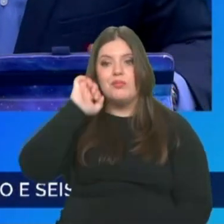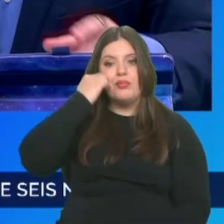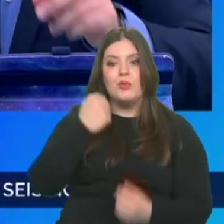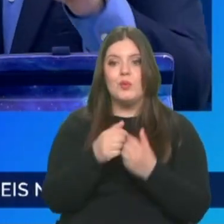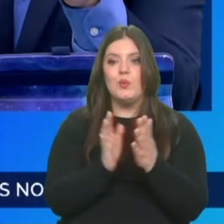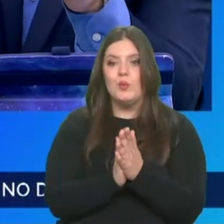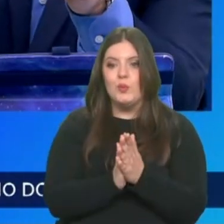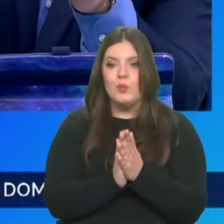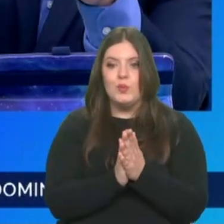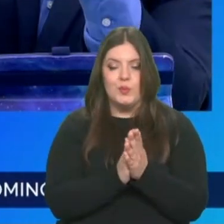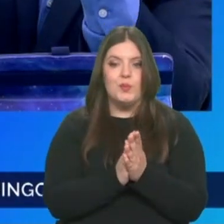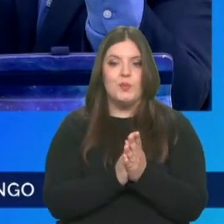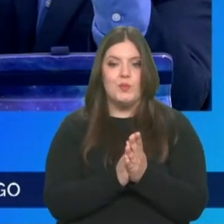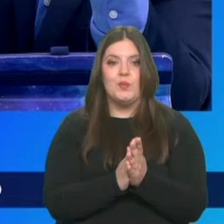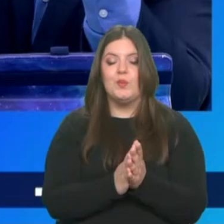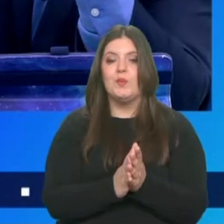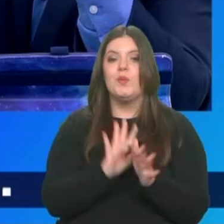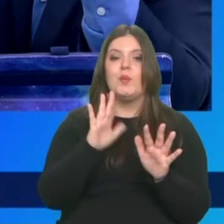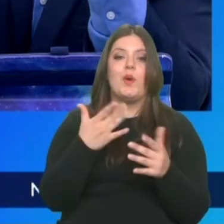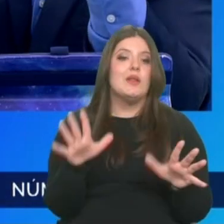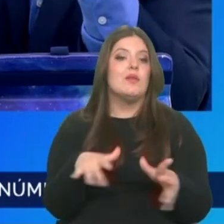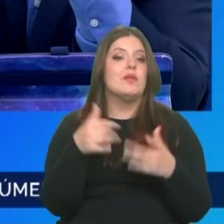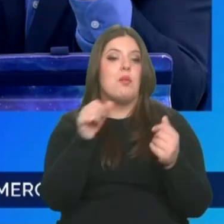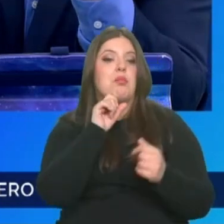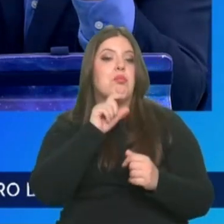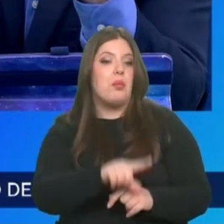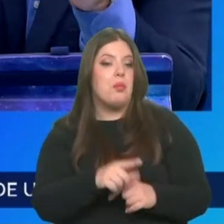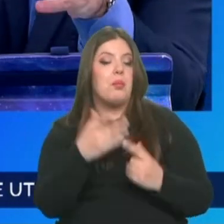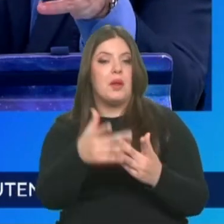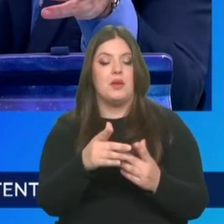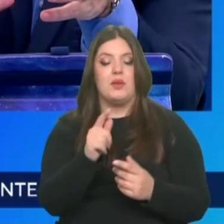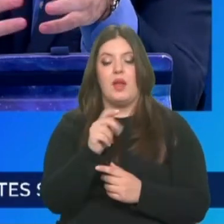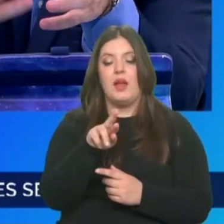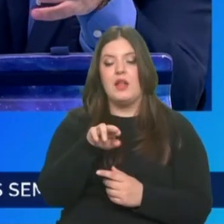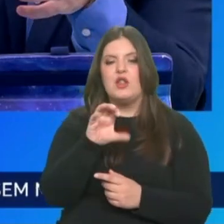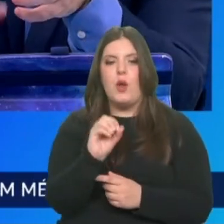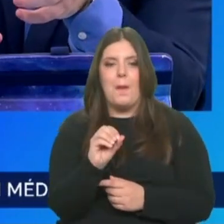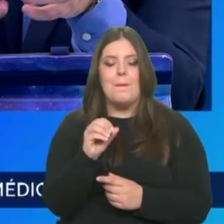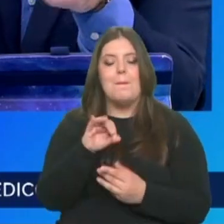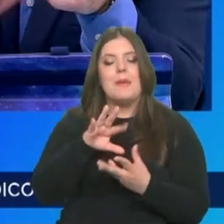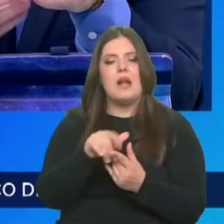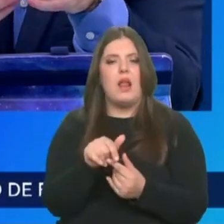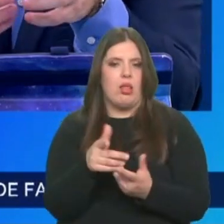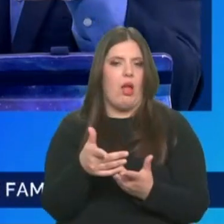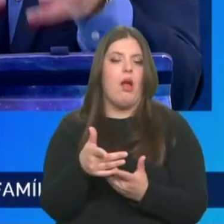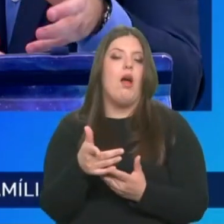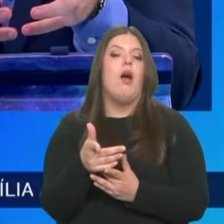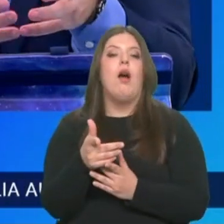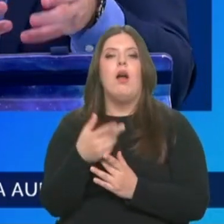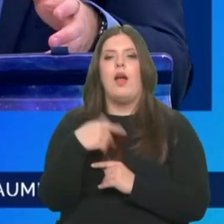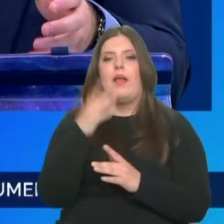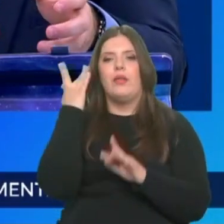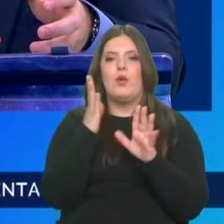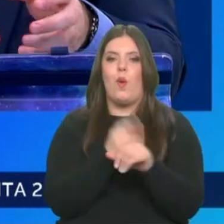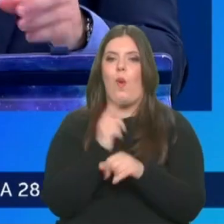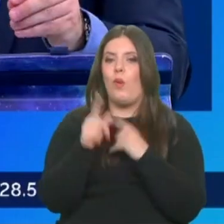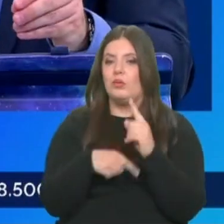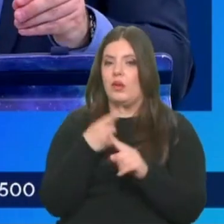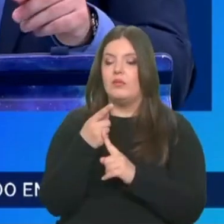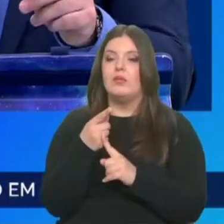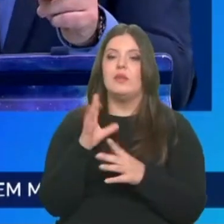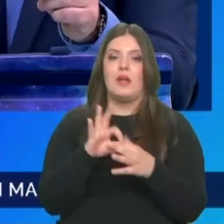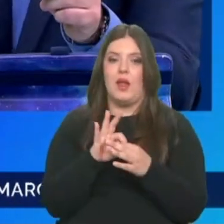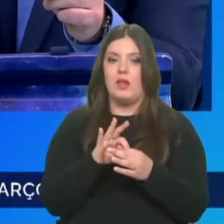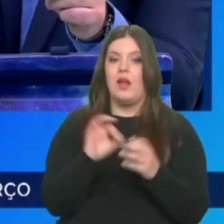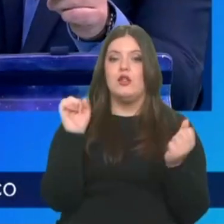e todos. Qual pode ser a salvação para estes exoplanetas? É que há uma outra teoria associada à explosão de estrelas anas vermelhas que diz